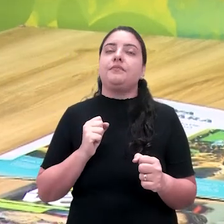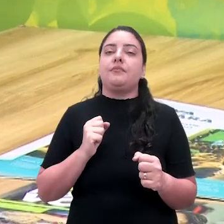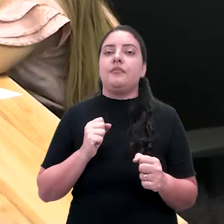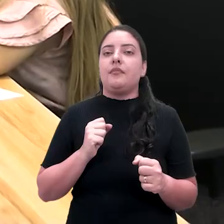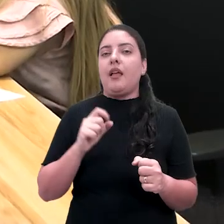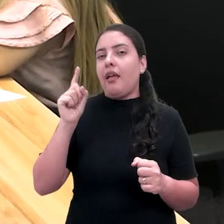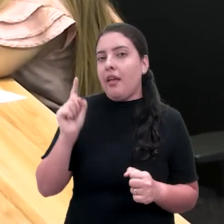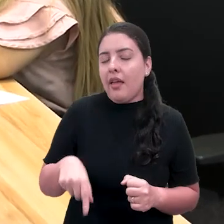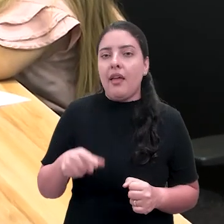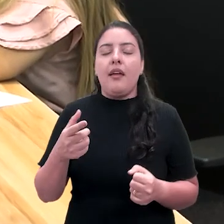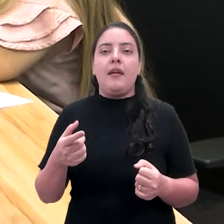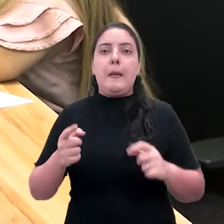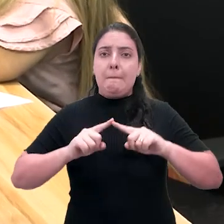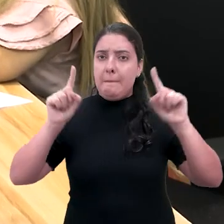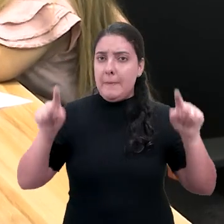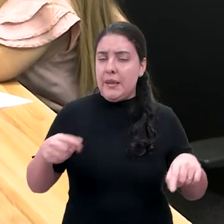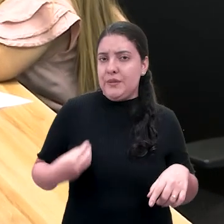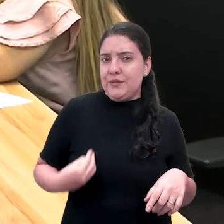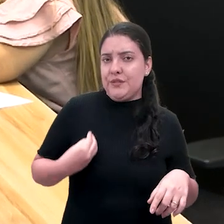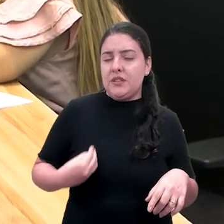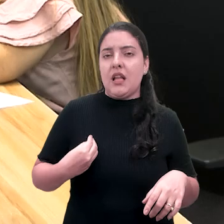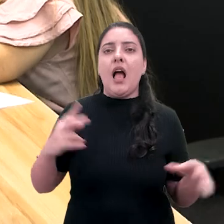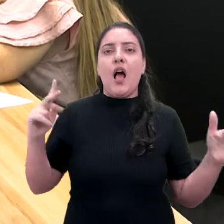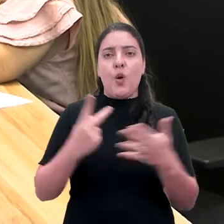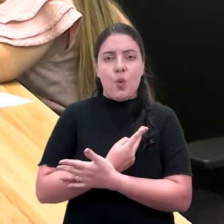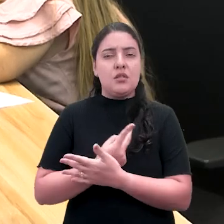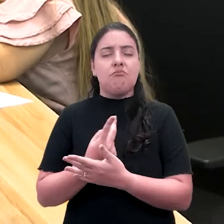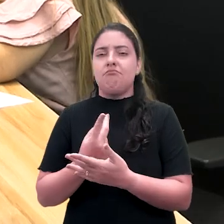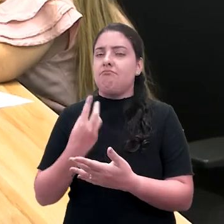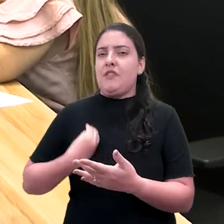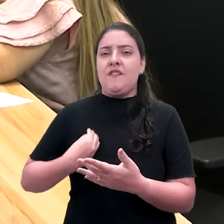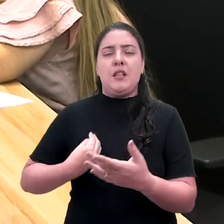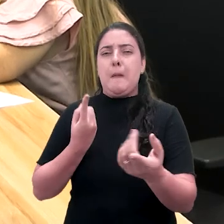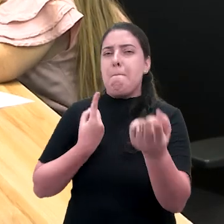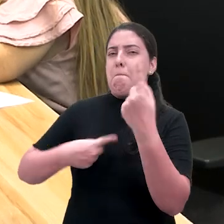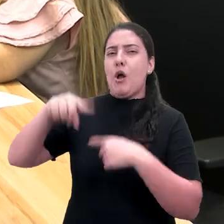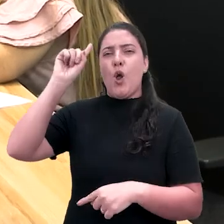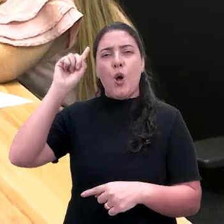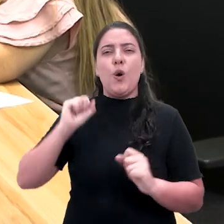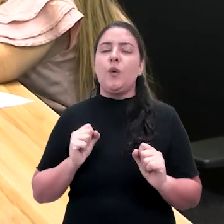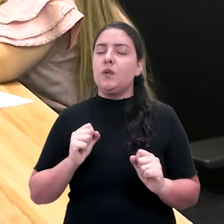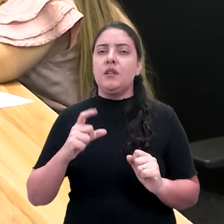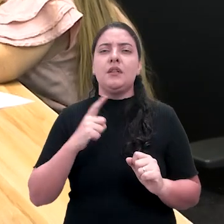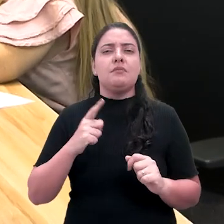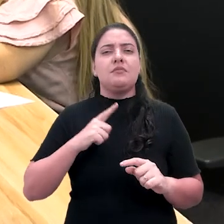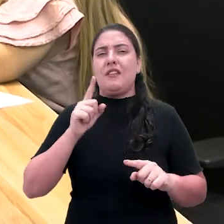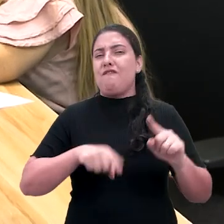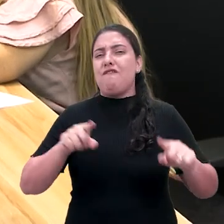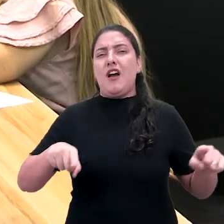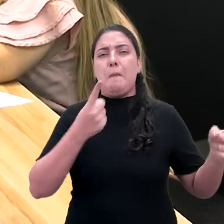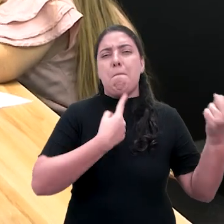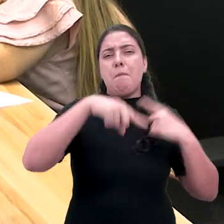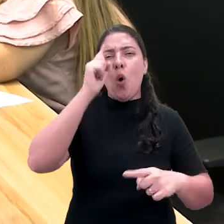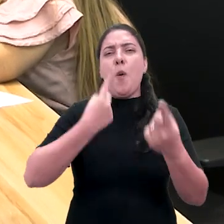que são planos, foi quando aconteceu essa virada, né? E foram várias viradas,